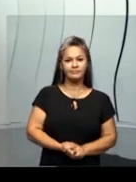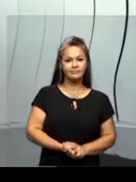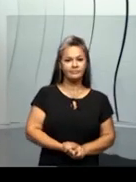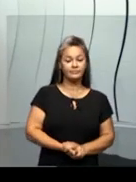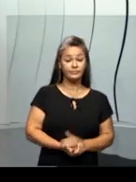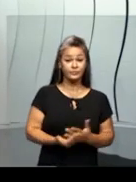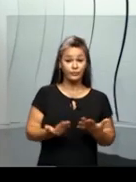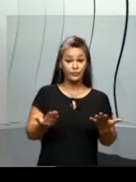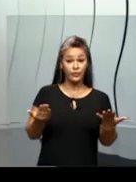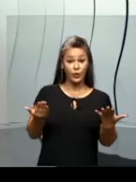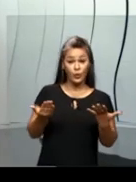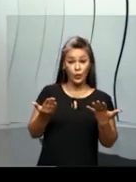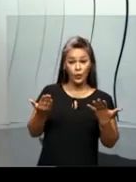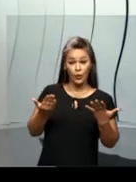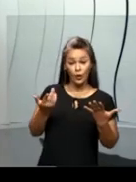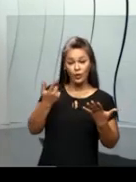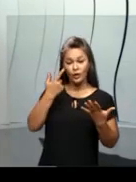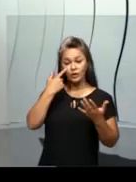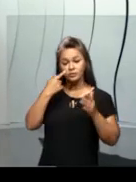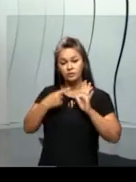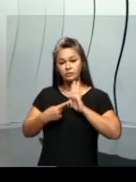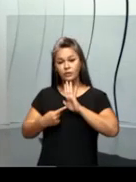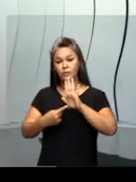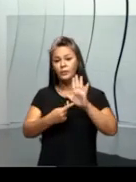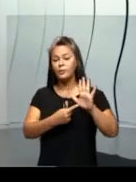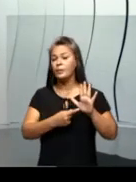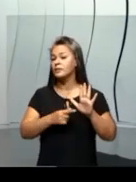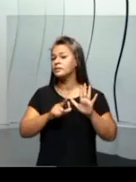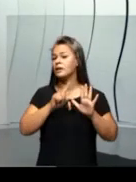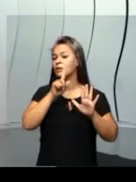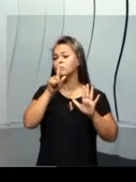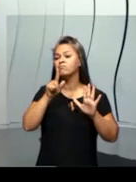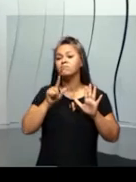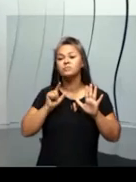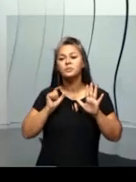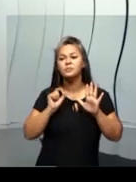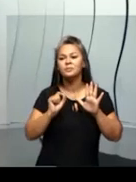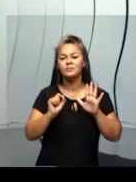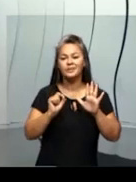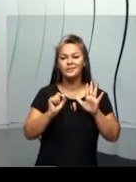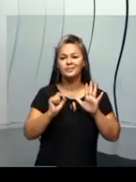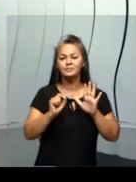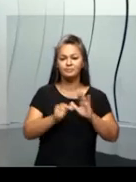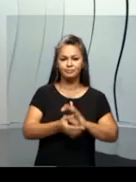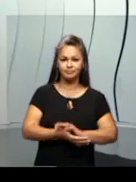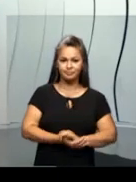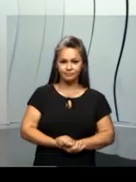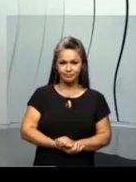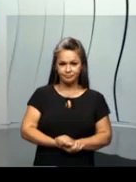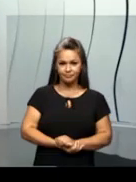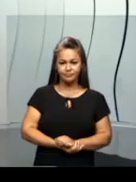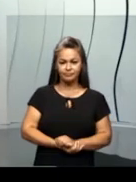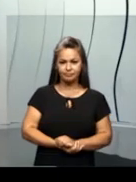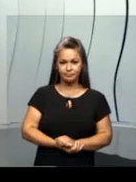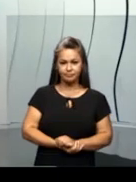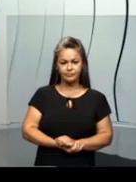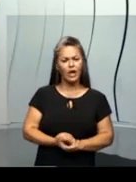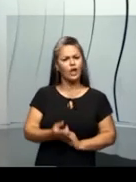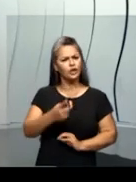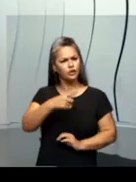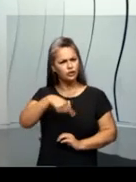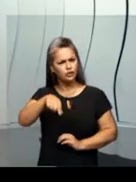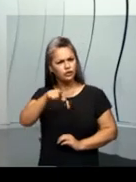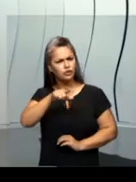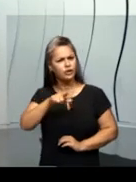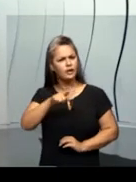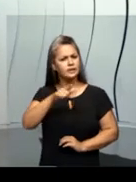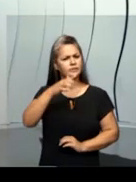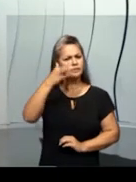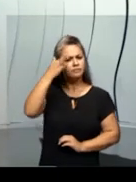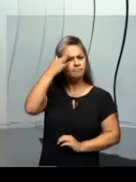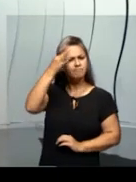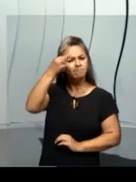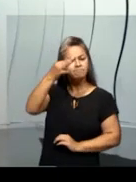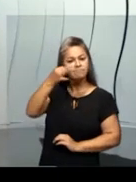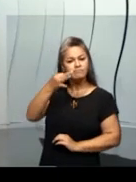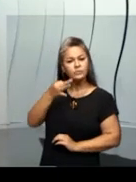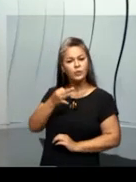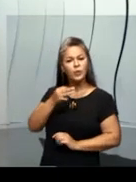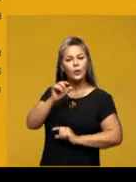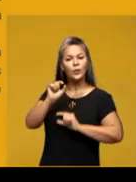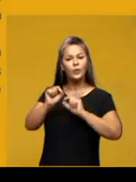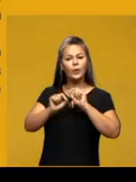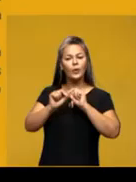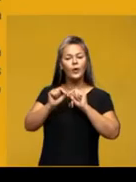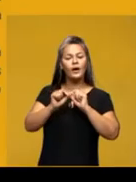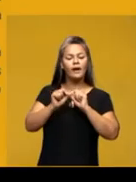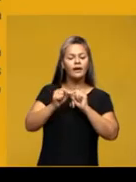em relação à ciência da cartografia, né? Então, para a aula de hoje, nós vamos compreender o desenvolvimento